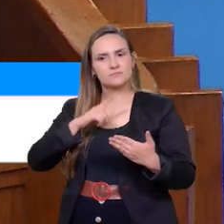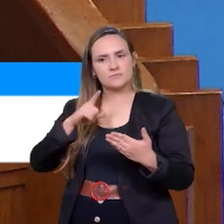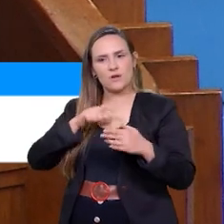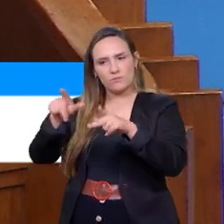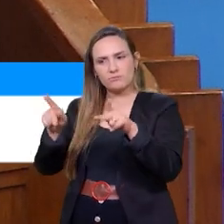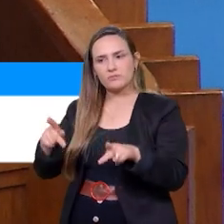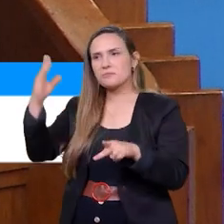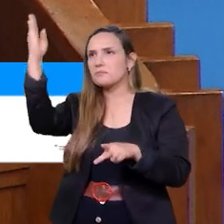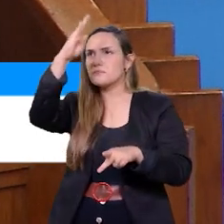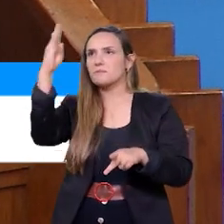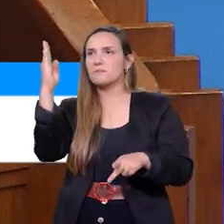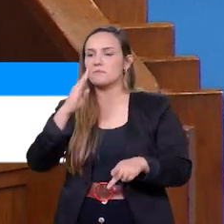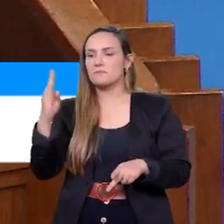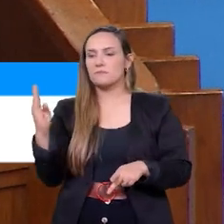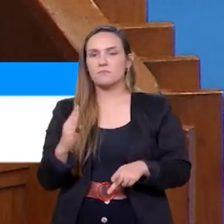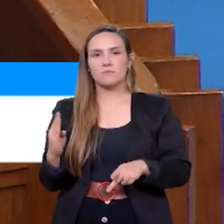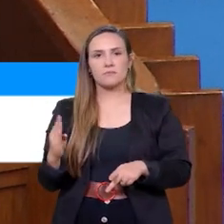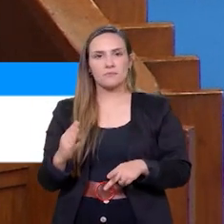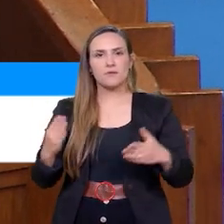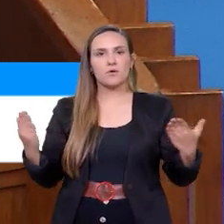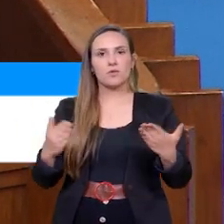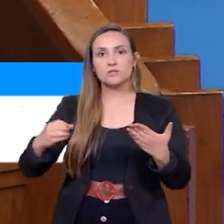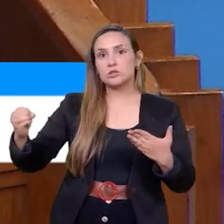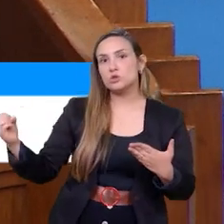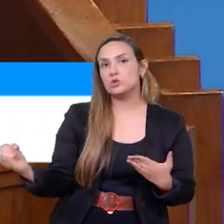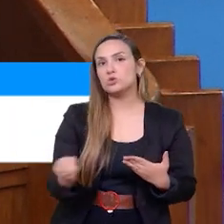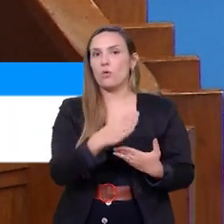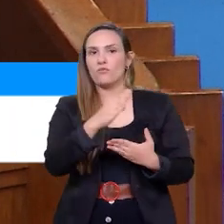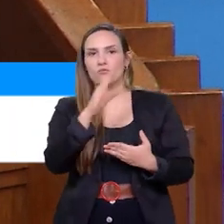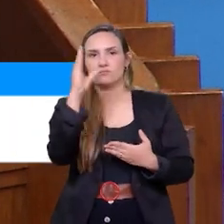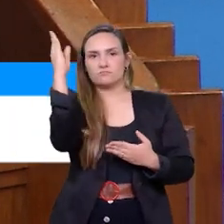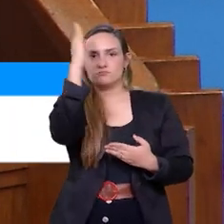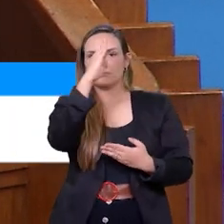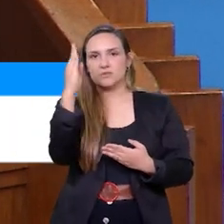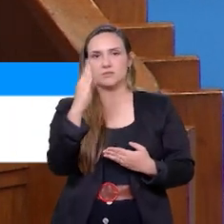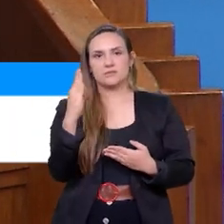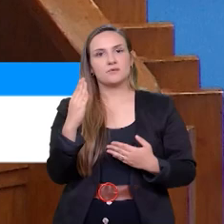A Tribuna para falar